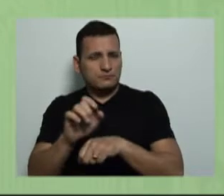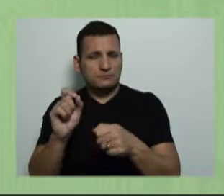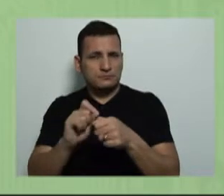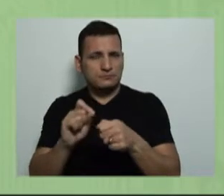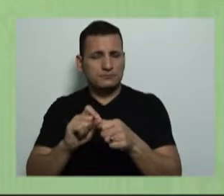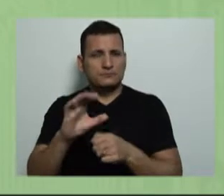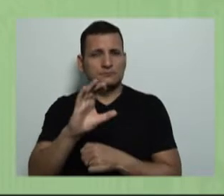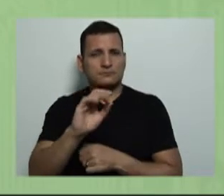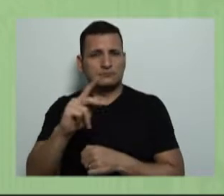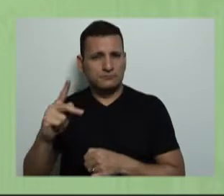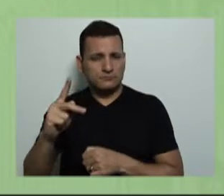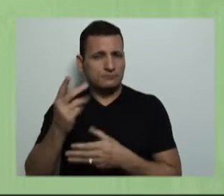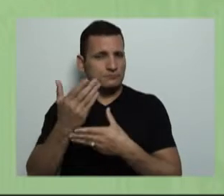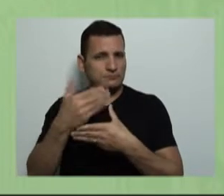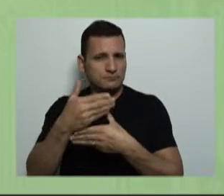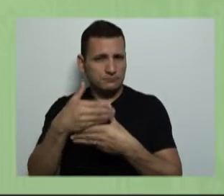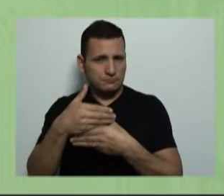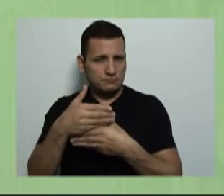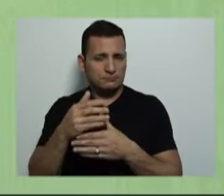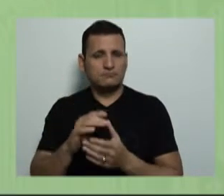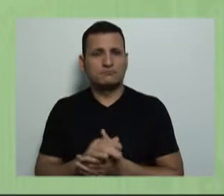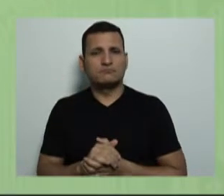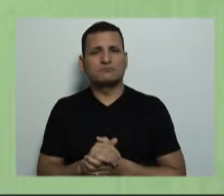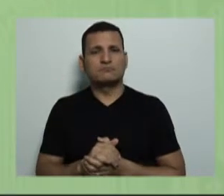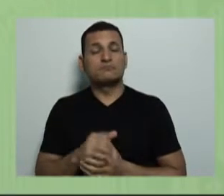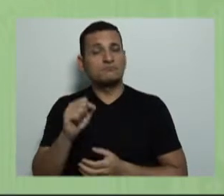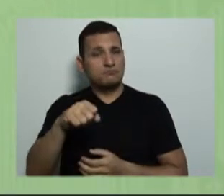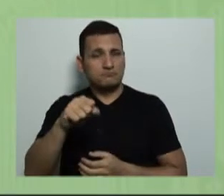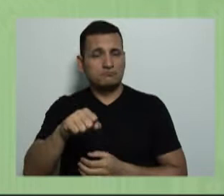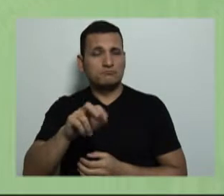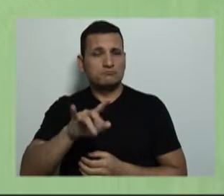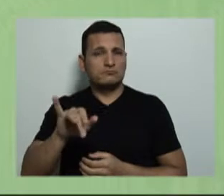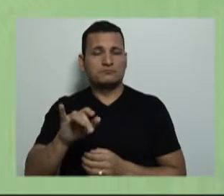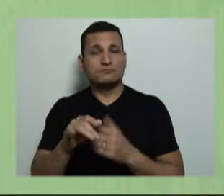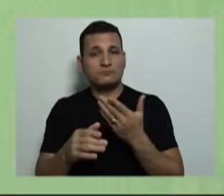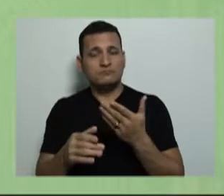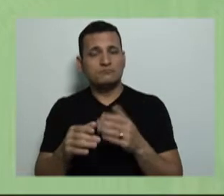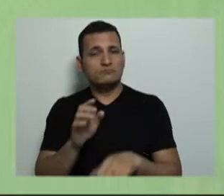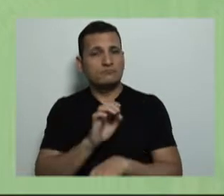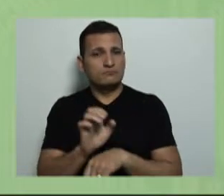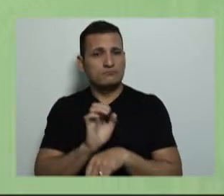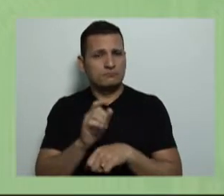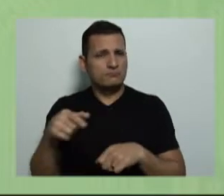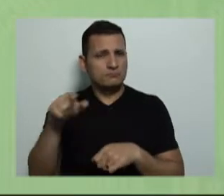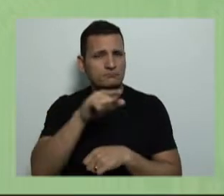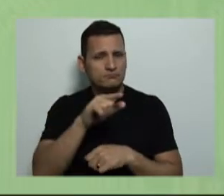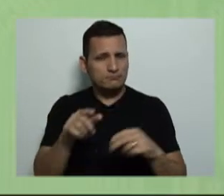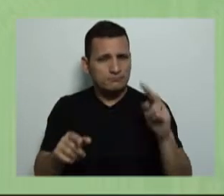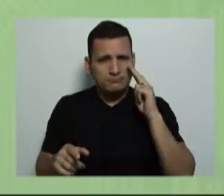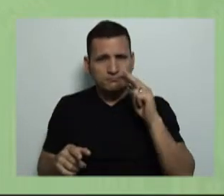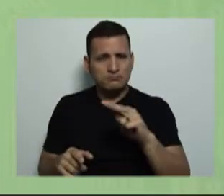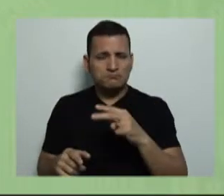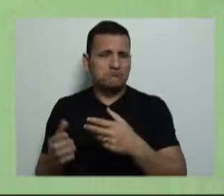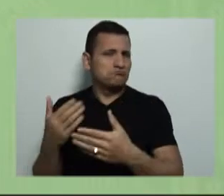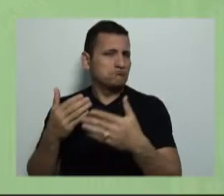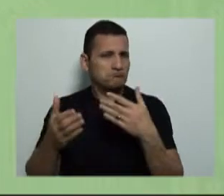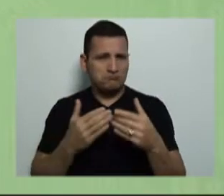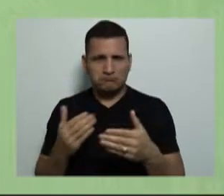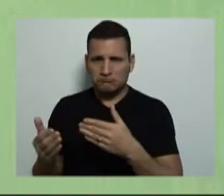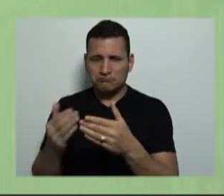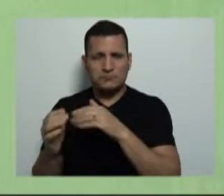ele vai. O estágio, ele pode, a gente está vendo que ele pode ocorrer dentro de qualquer pessoa jurídica de direito